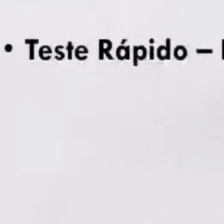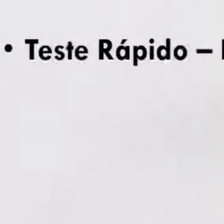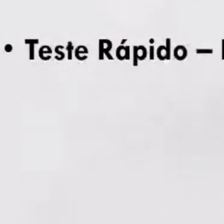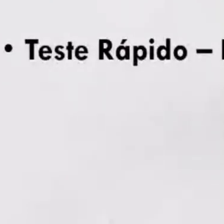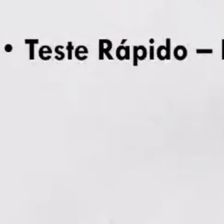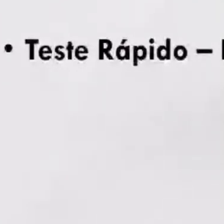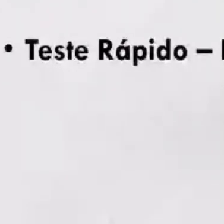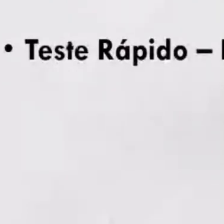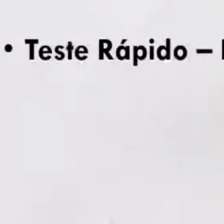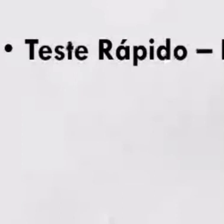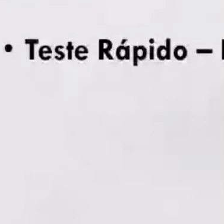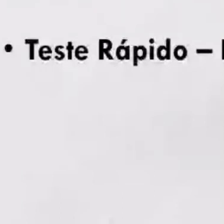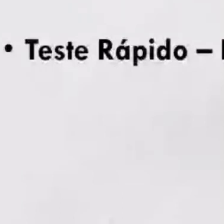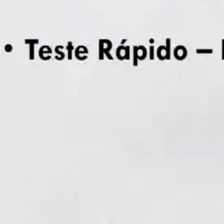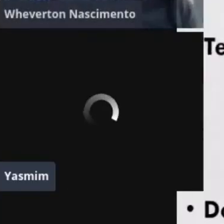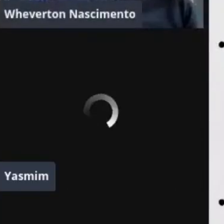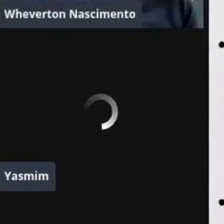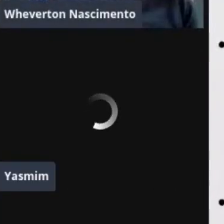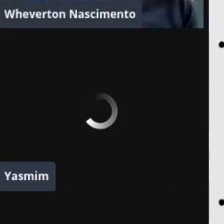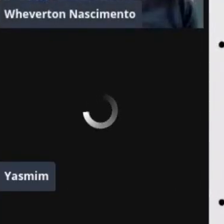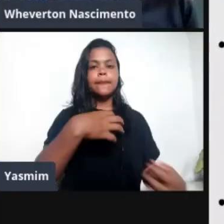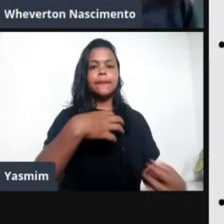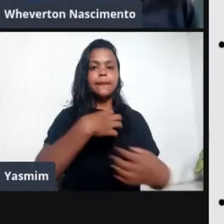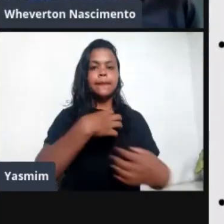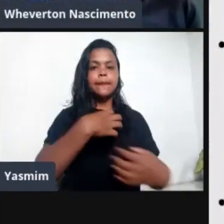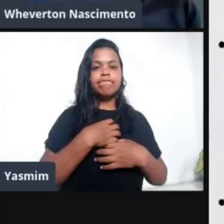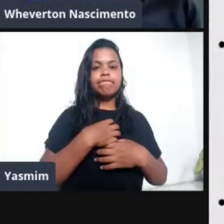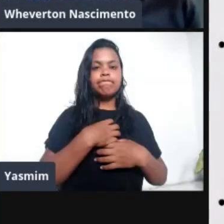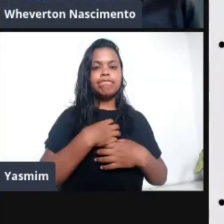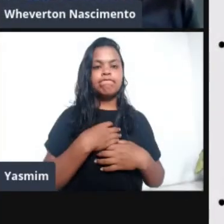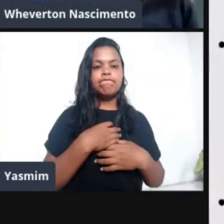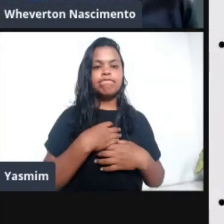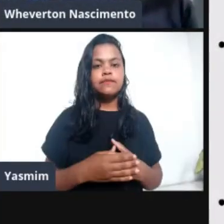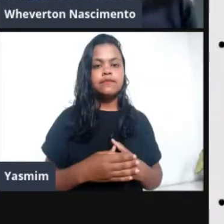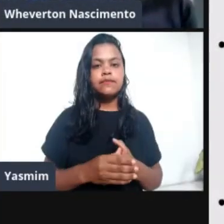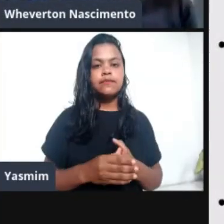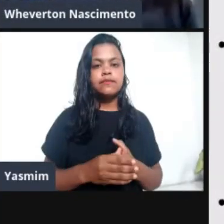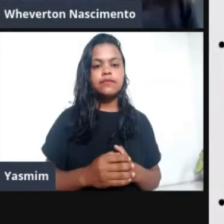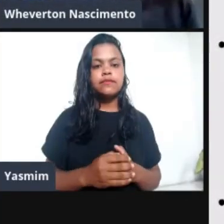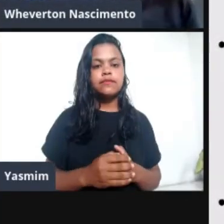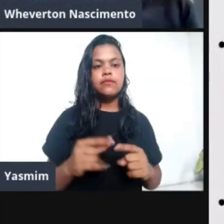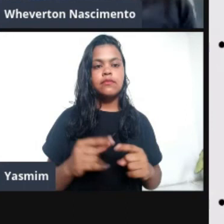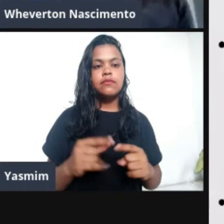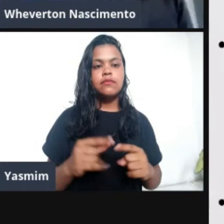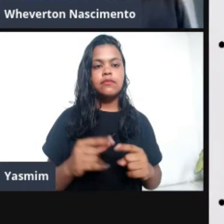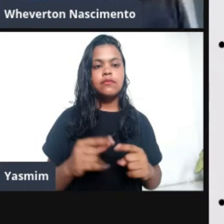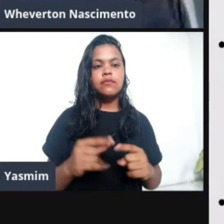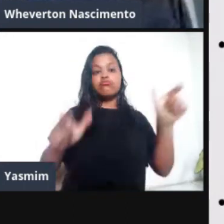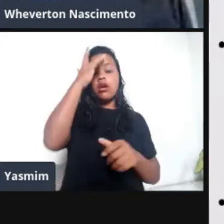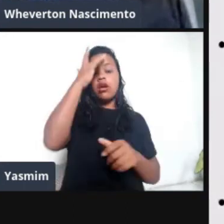sintomas, mas pode ser feito depois, às vezes tem alguns pacientes que ainda demonstram positividade. E